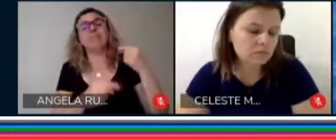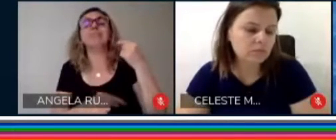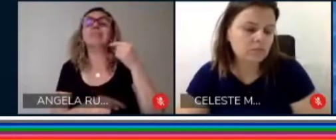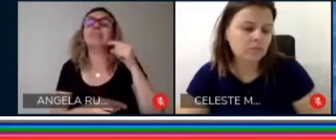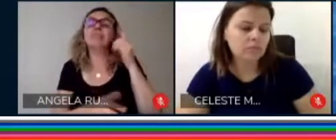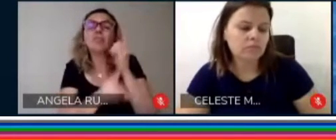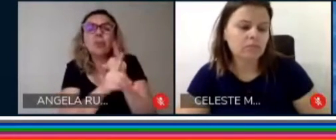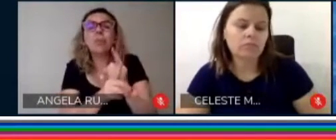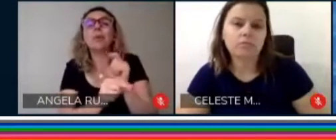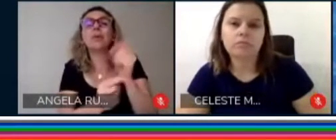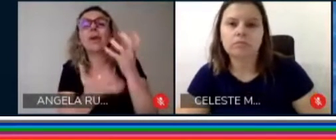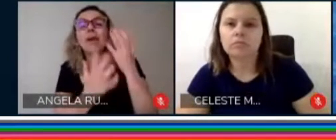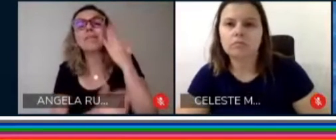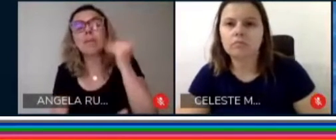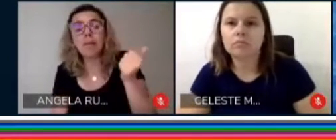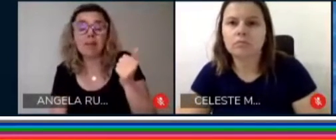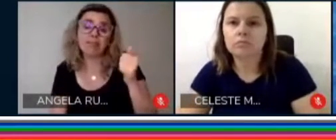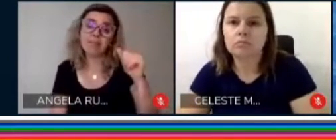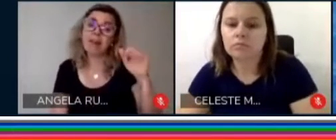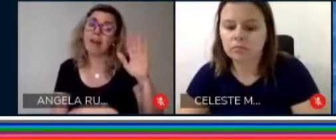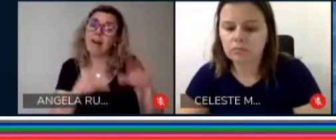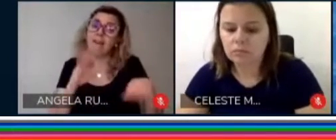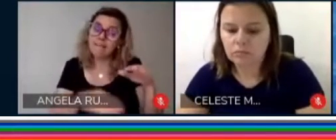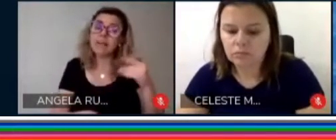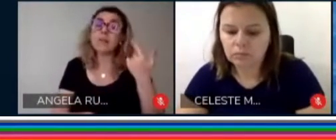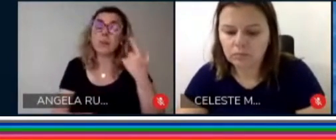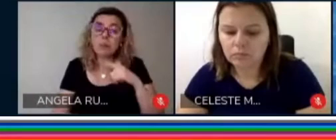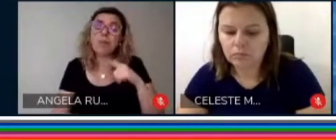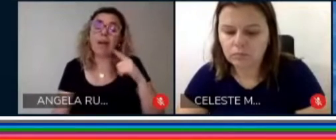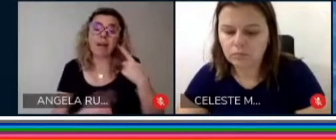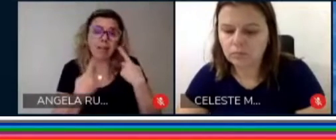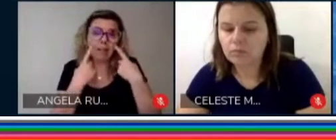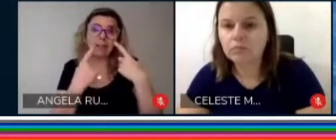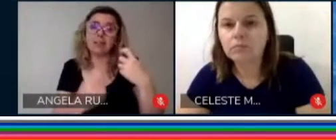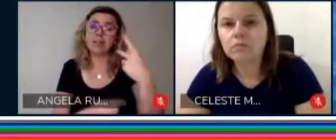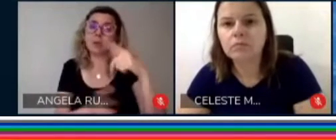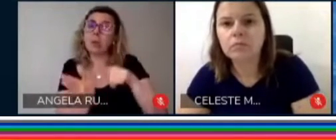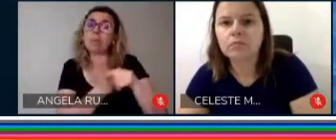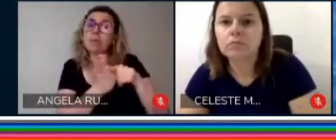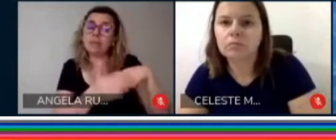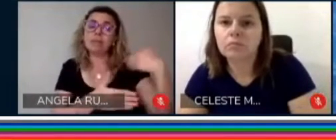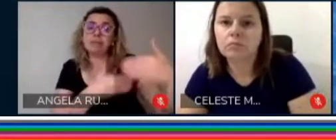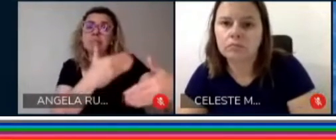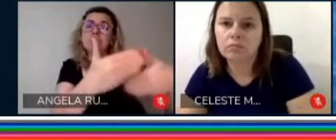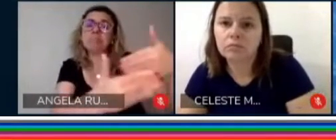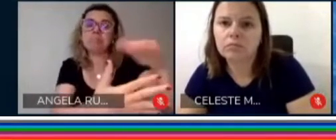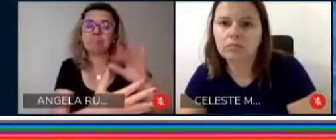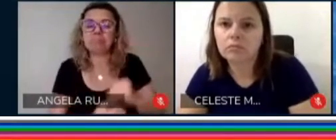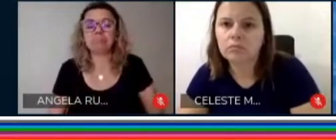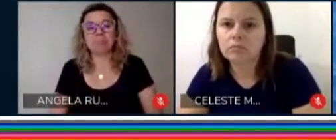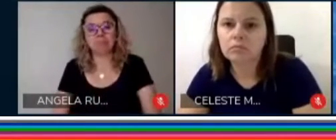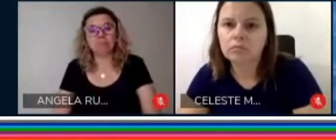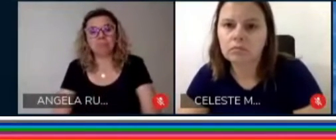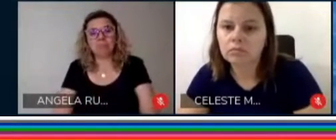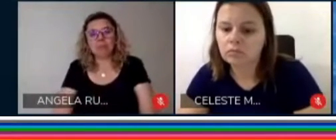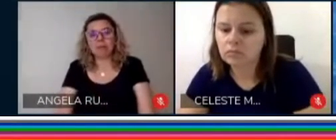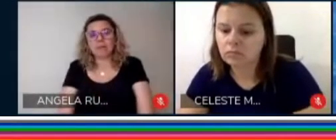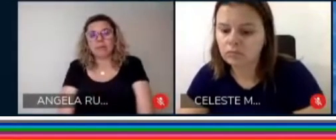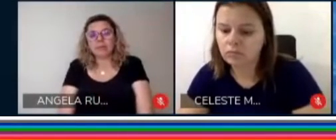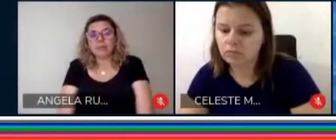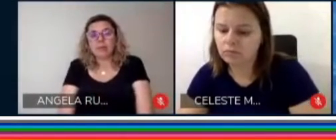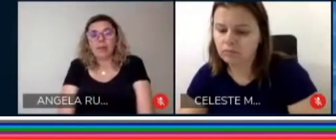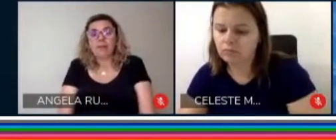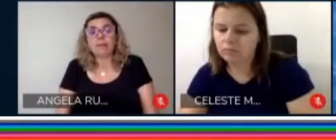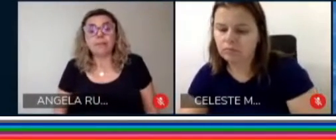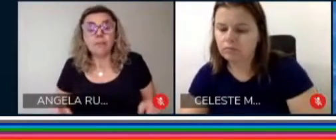eu quero saber. E às vezes você consegue dar um segmento bem interessante para a tua pesquisa, né? E também eu consigo